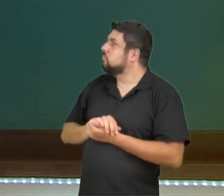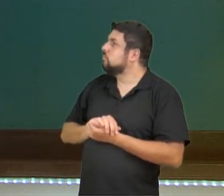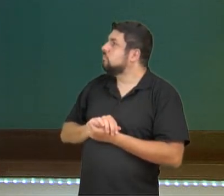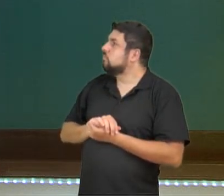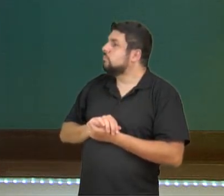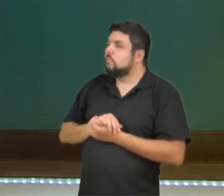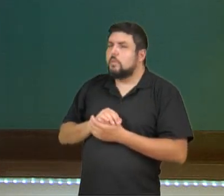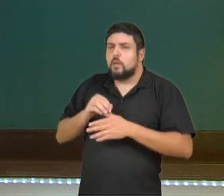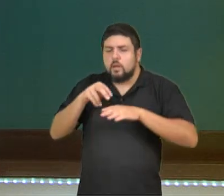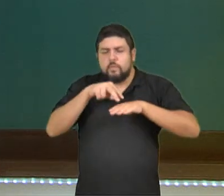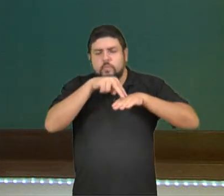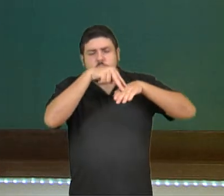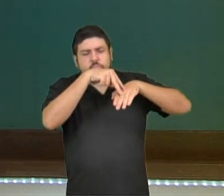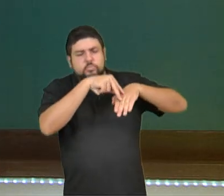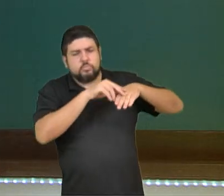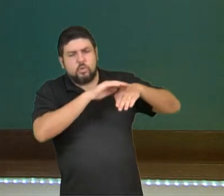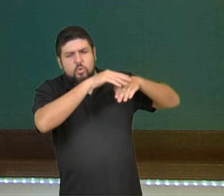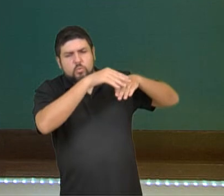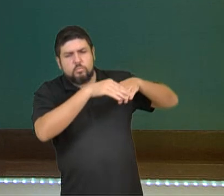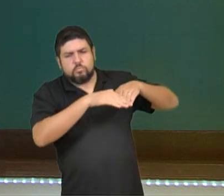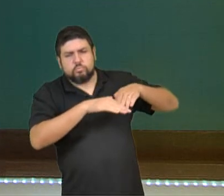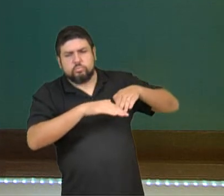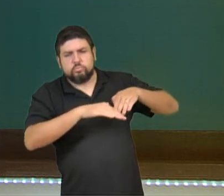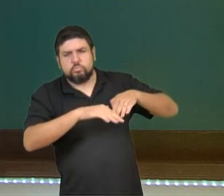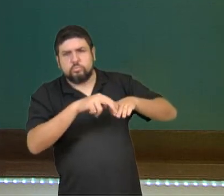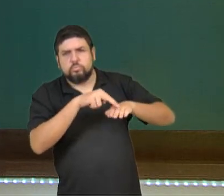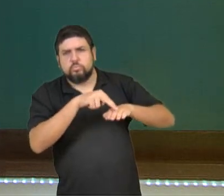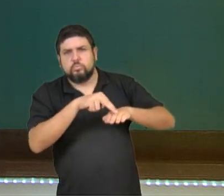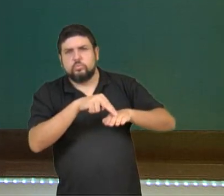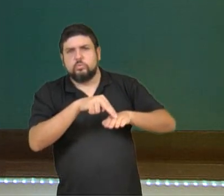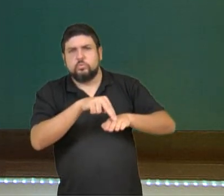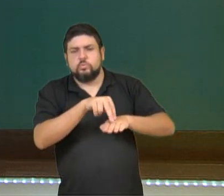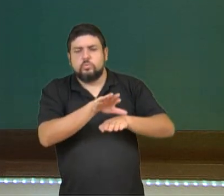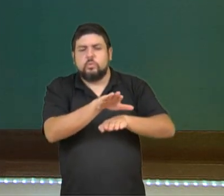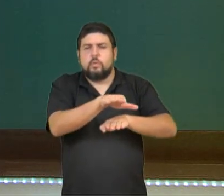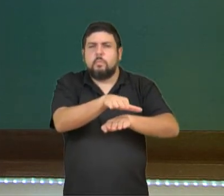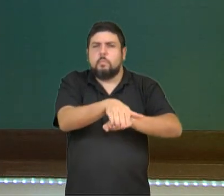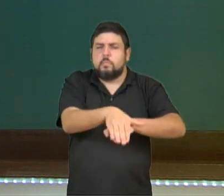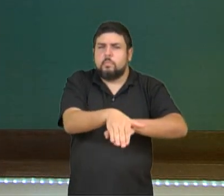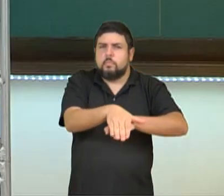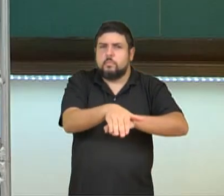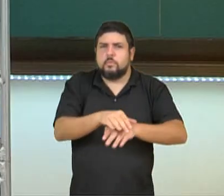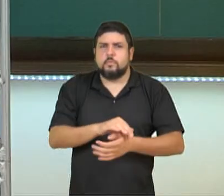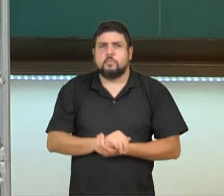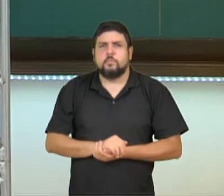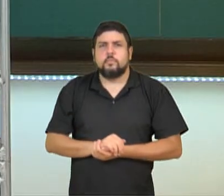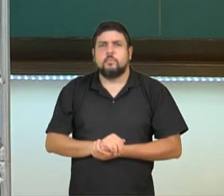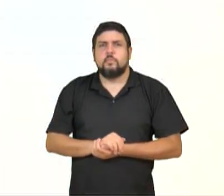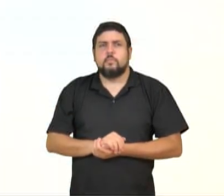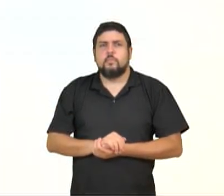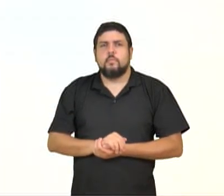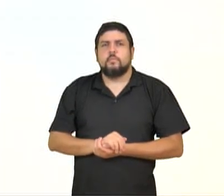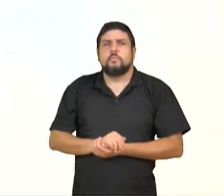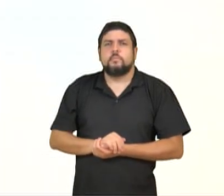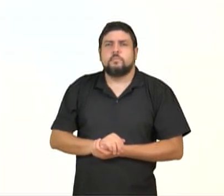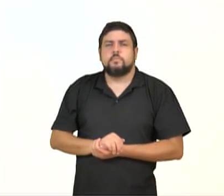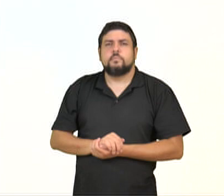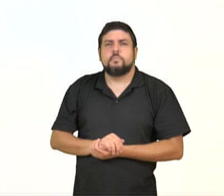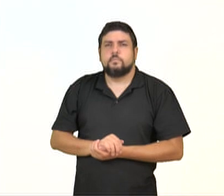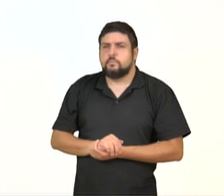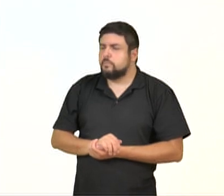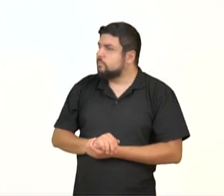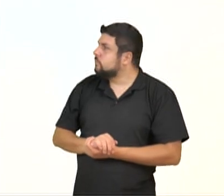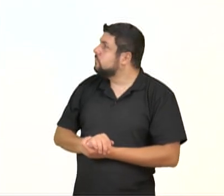na ponta, e essa manobra que se chama Hang 5. Aí tem a rasgada, que é essa manobra aqui.